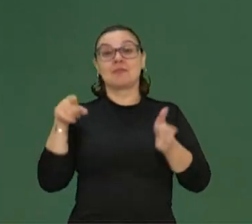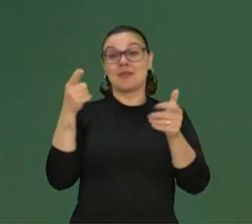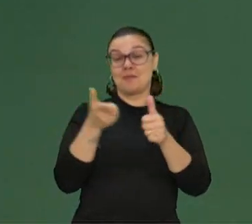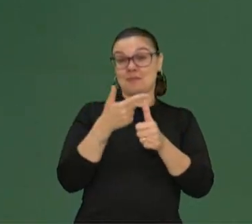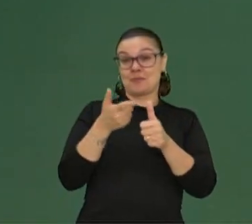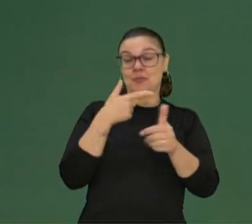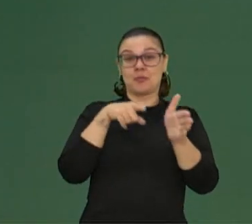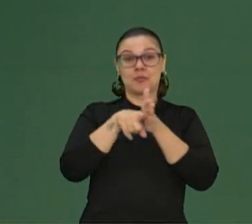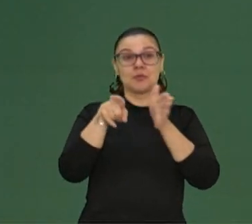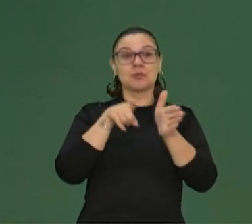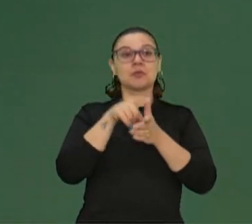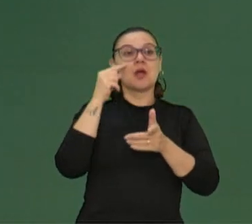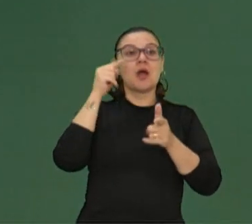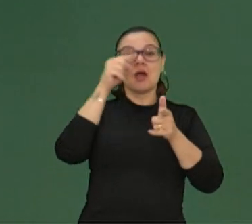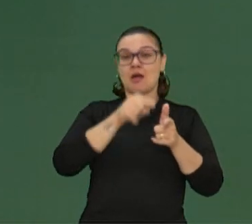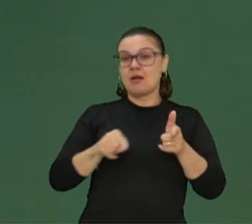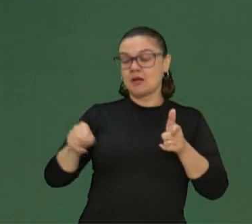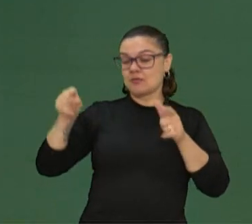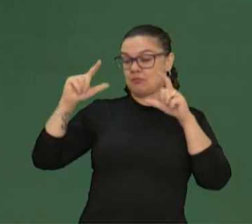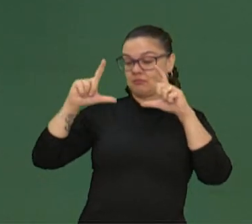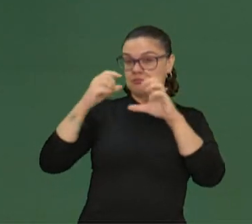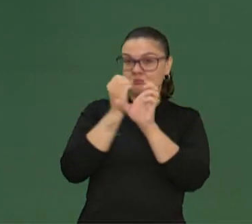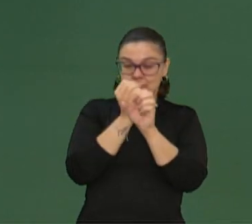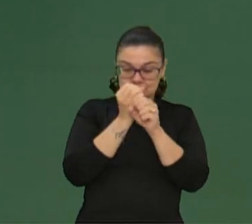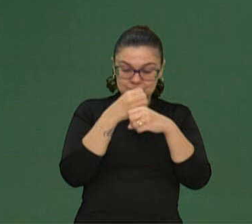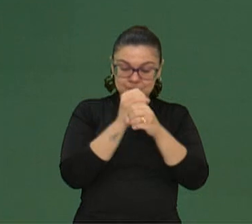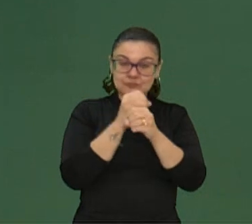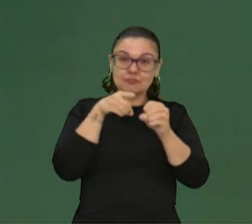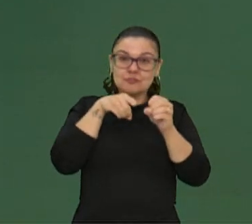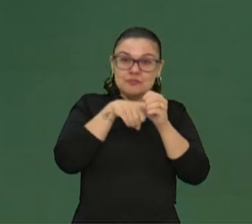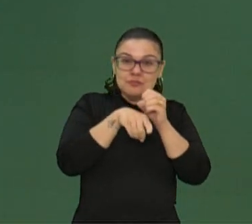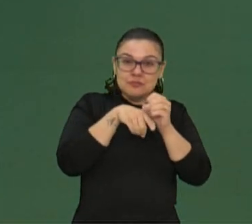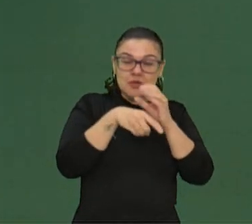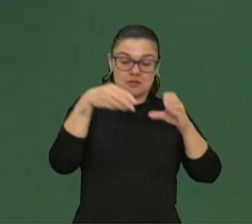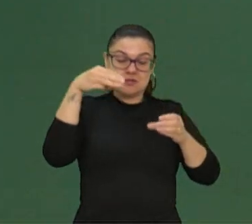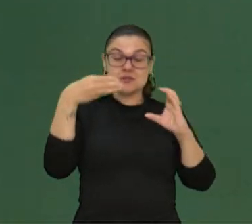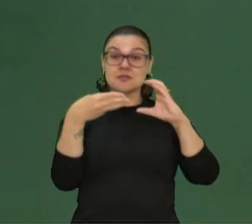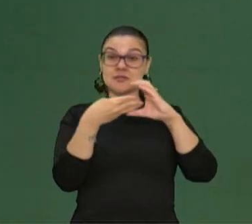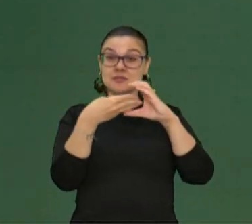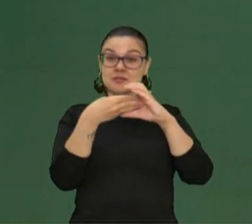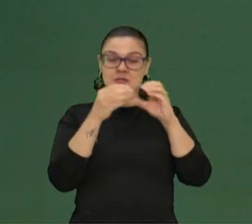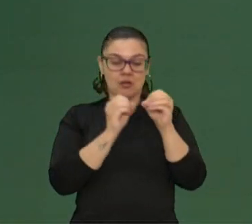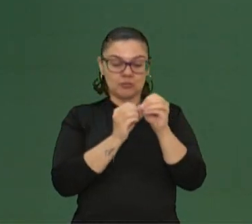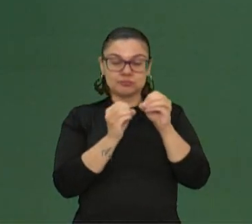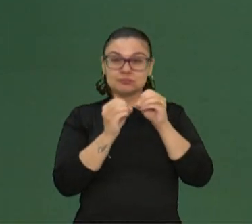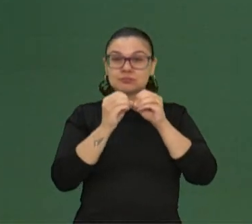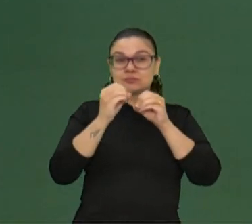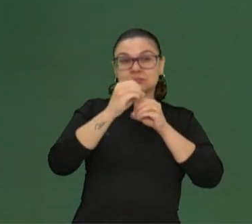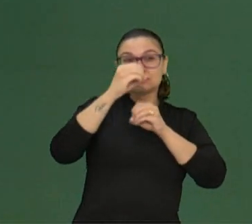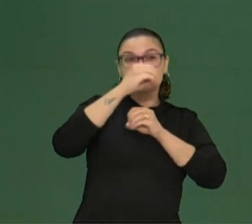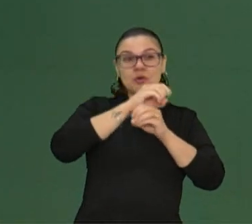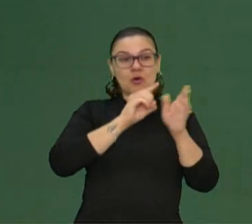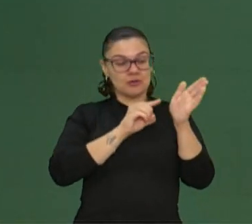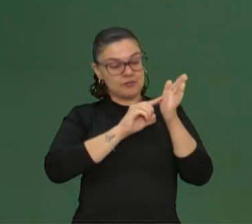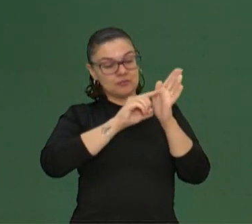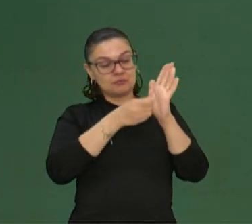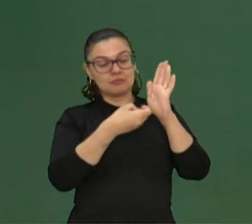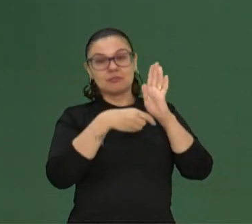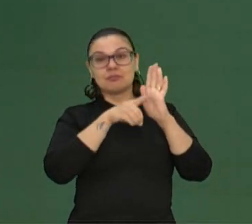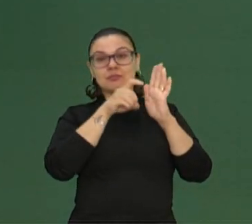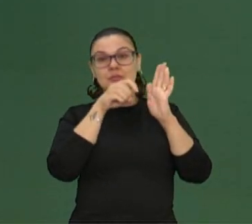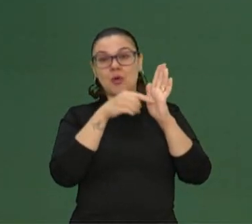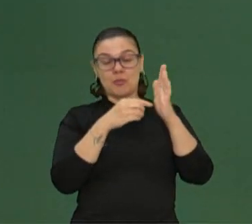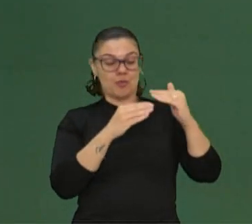Primeiro passo. Aqui uma imagem mostrando o interior de uma célula, mostrando aqui uma organela que é um conjunto